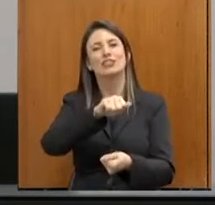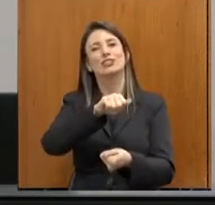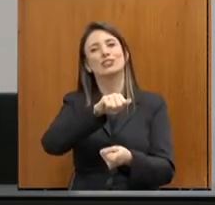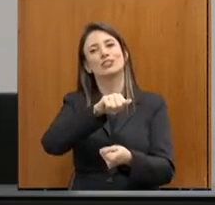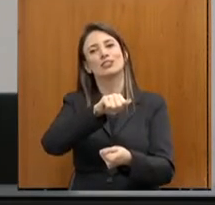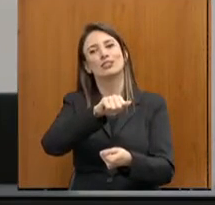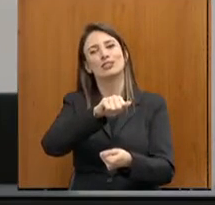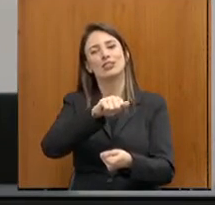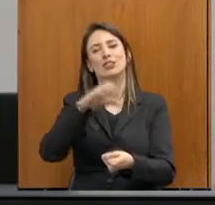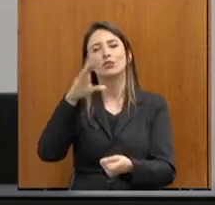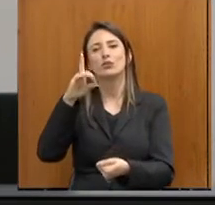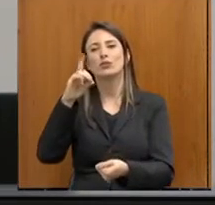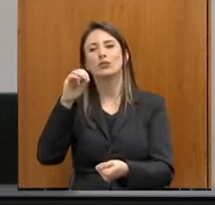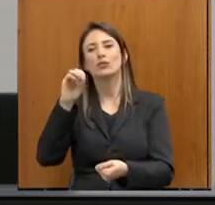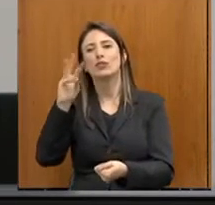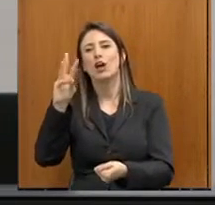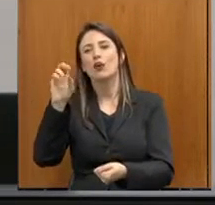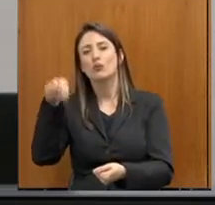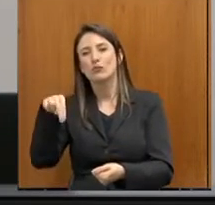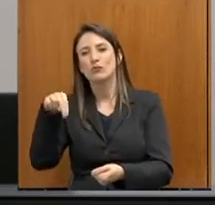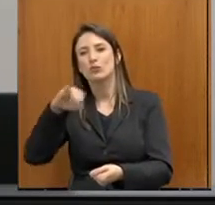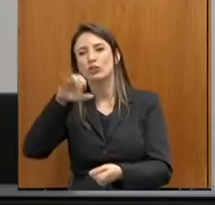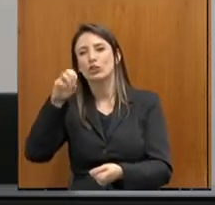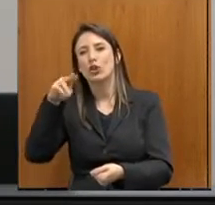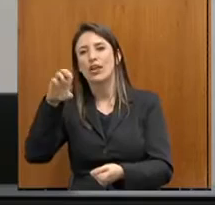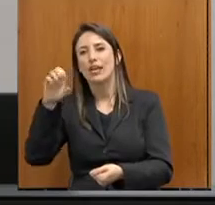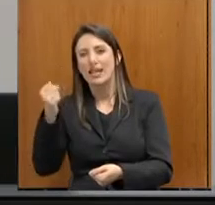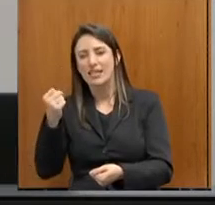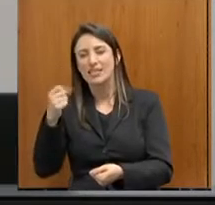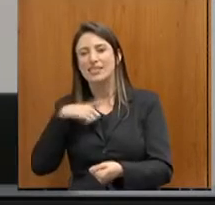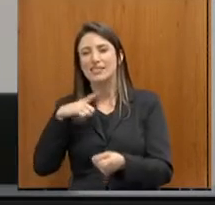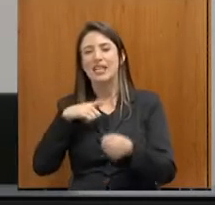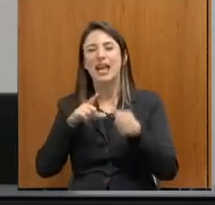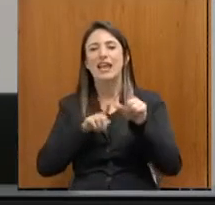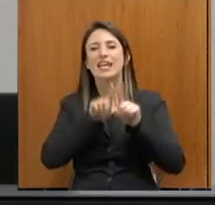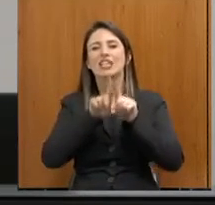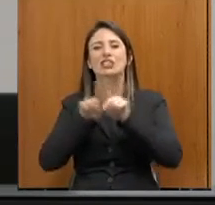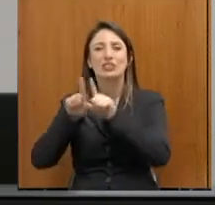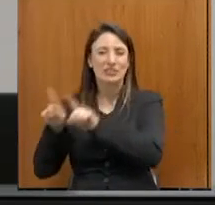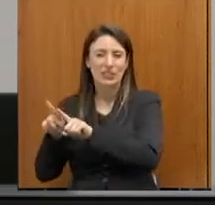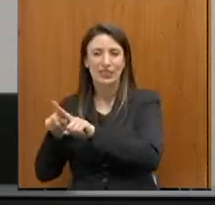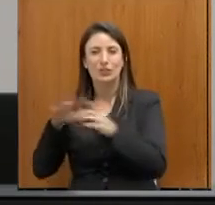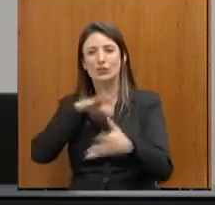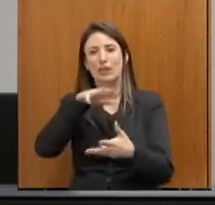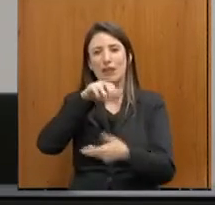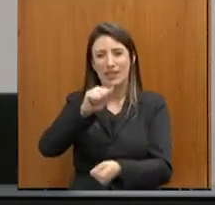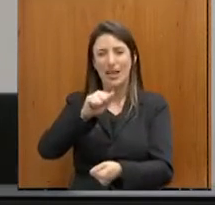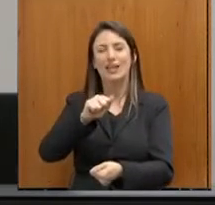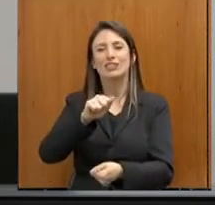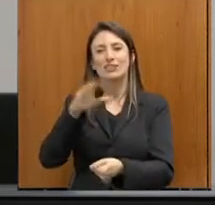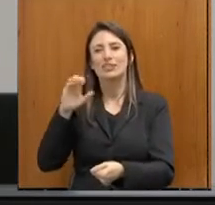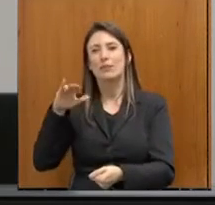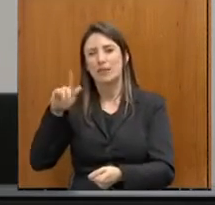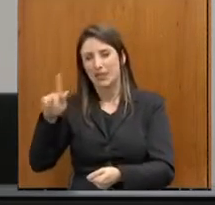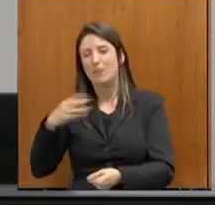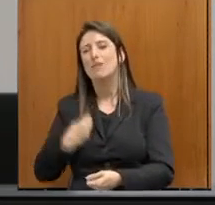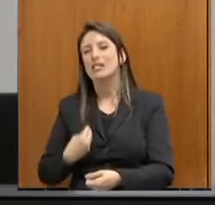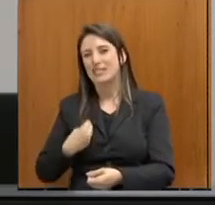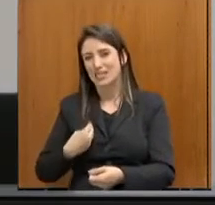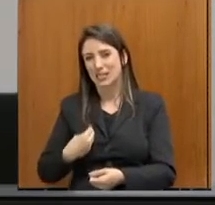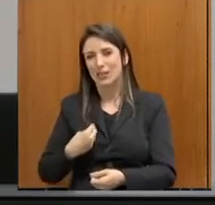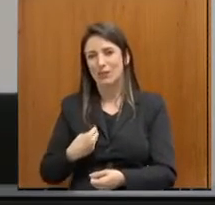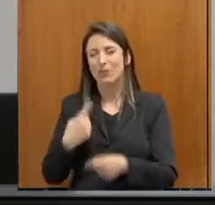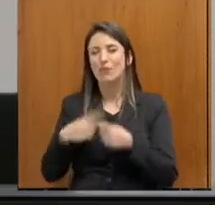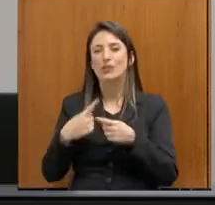total John desde a sua origem são mais de 20 anos e que a Cemig já participa do índice de sustentabilidade por